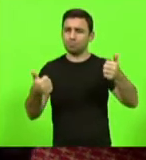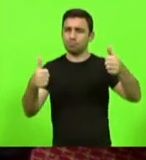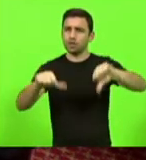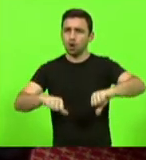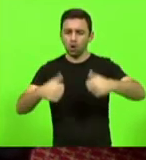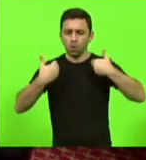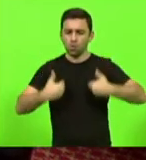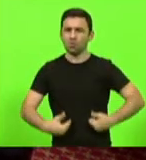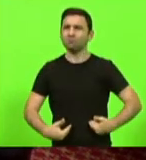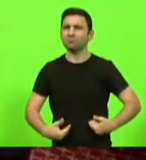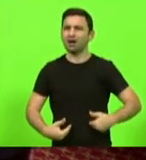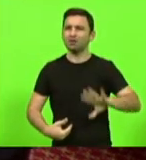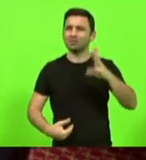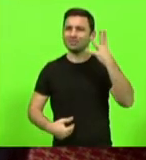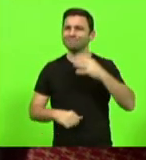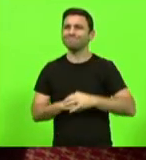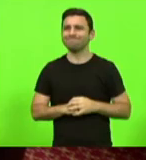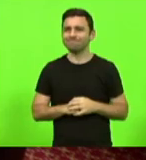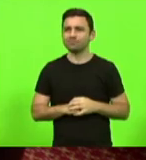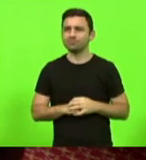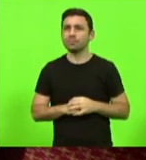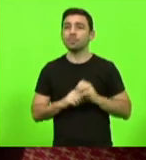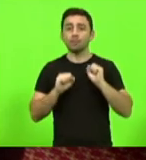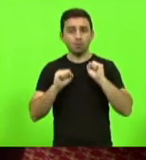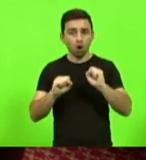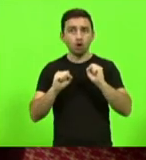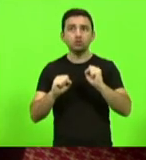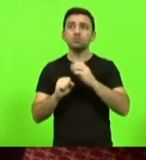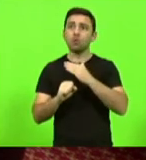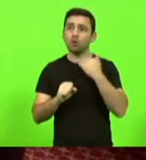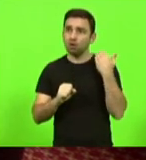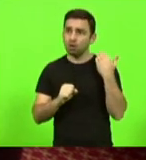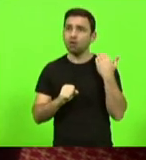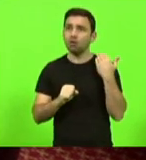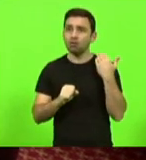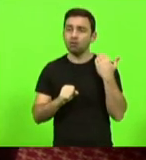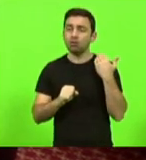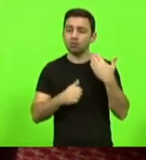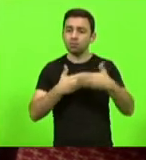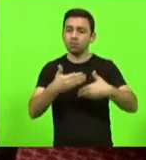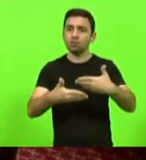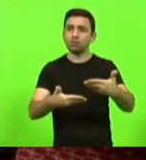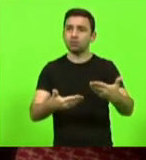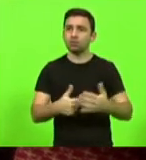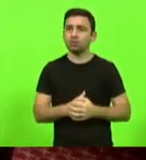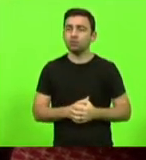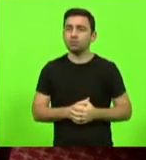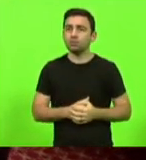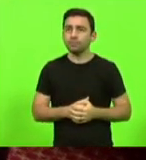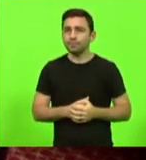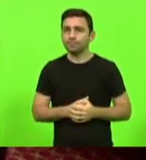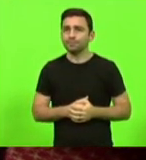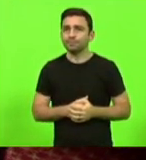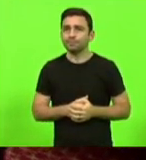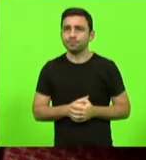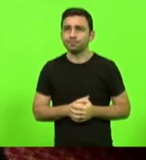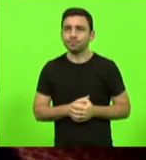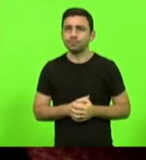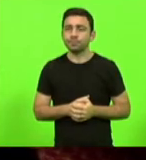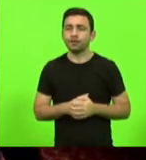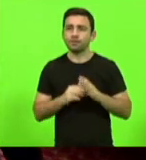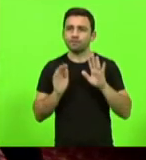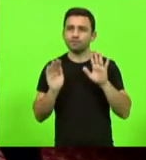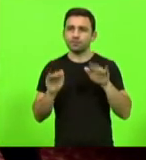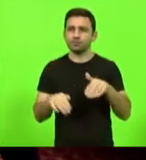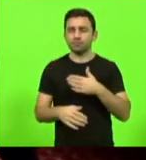terríveis, né? Muitas vezes levando até a óbito, não conseguindo mais recuperar. Então, eu quero, para finalizar, me